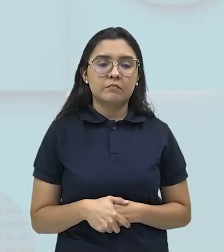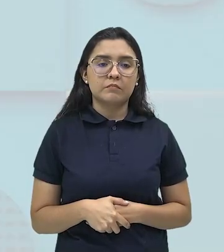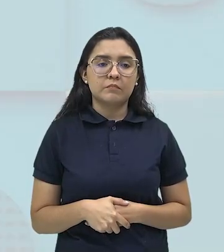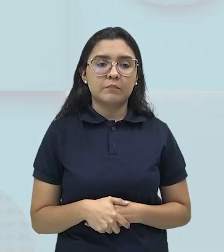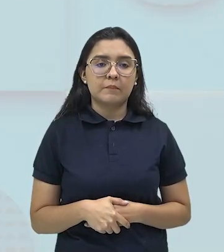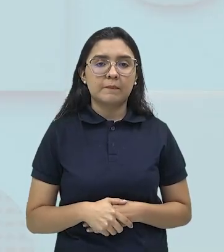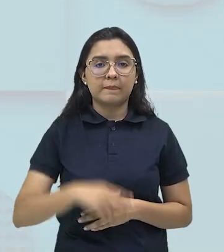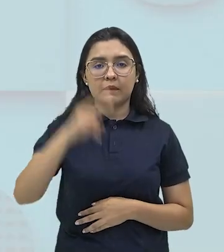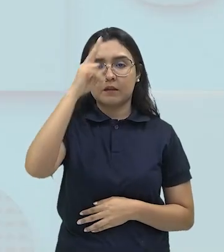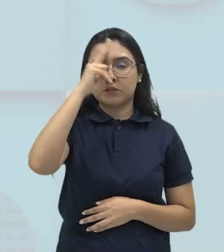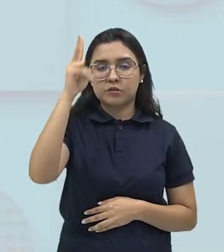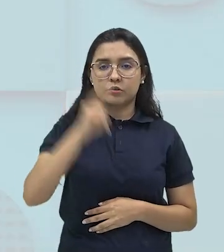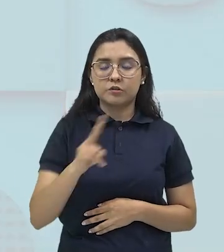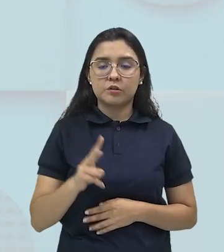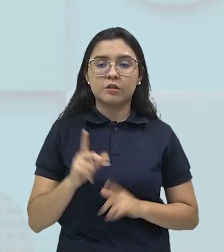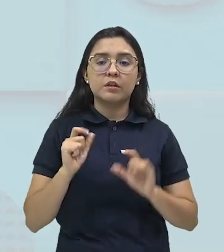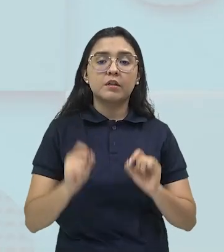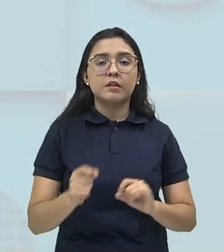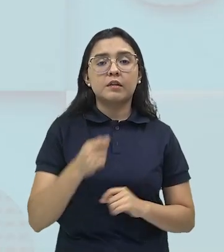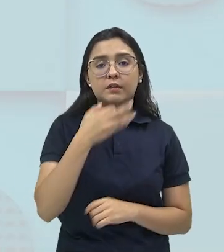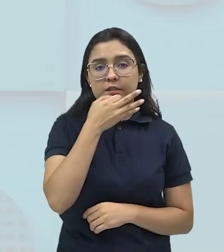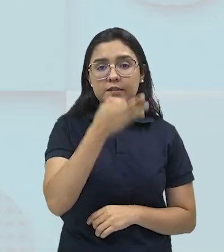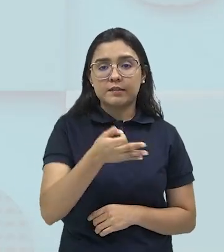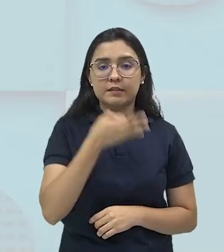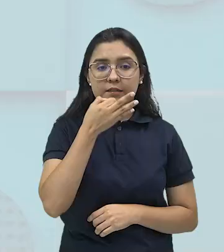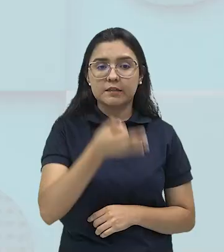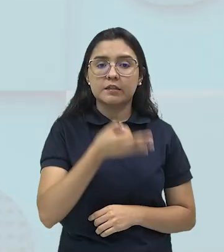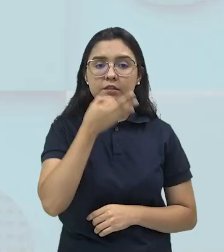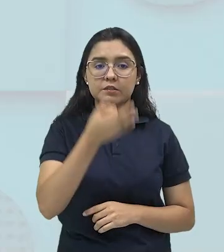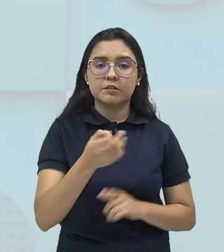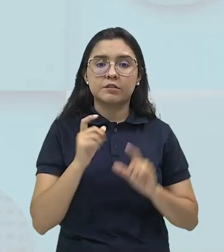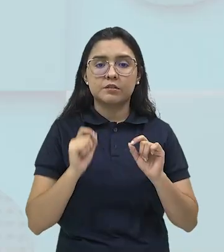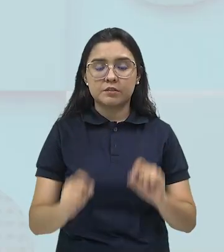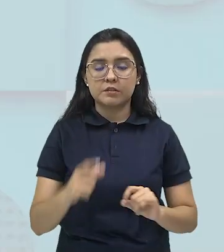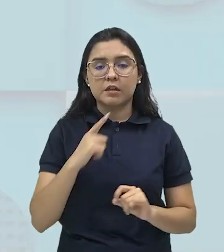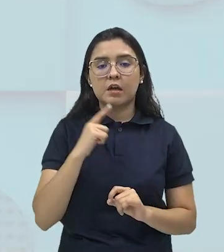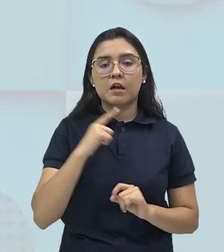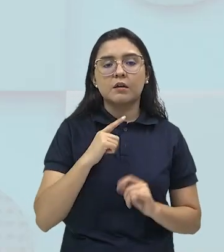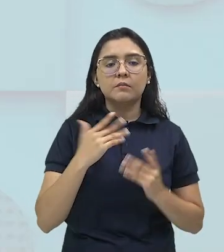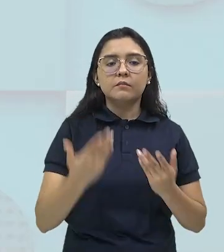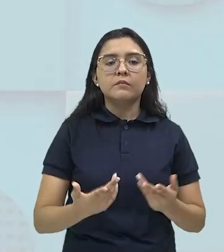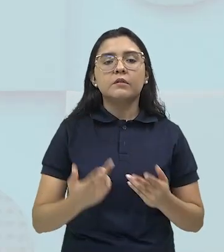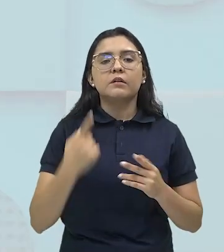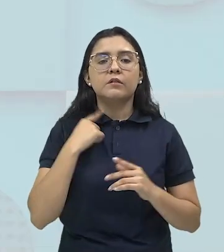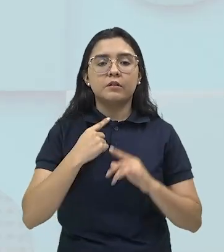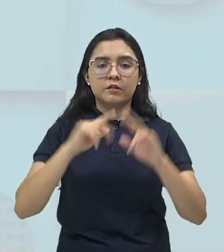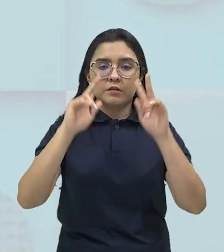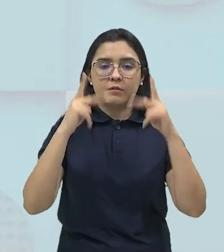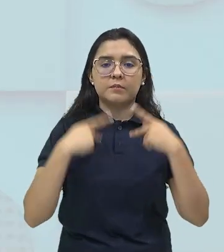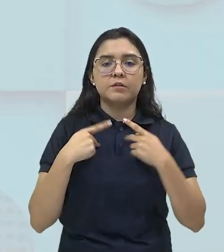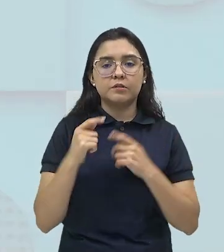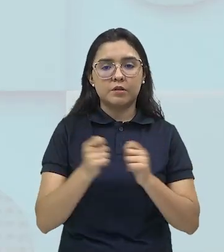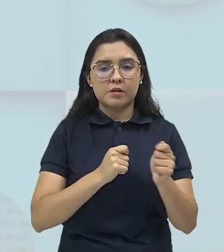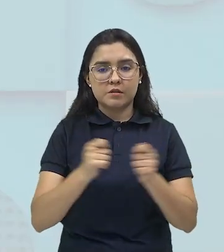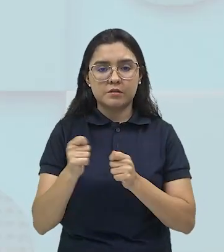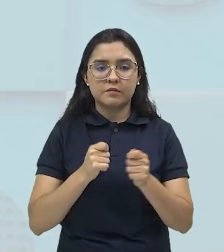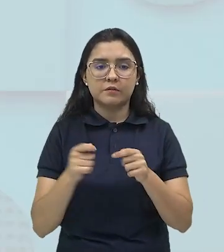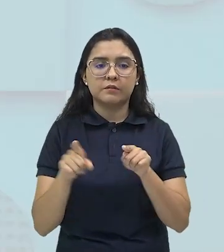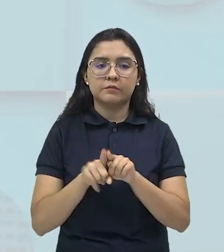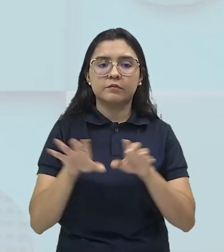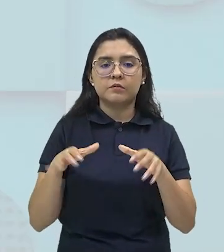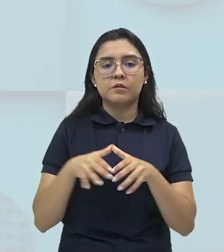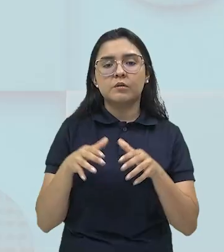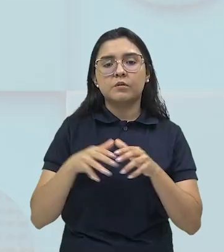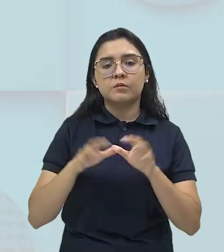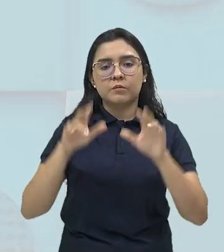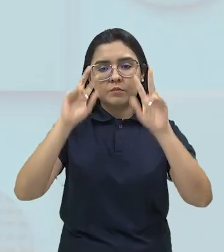história de Bacamarte, ele faz uma crítica à pretensão humana de dominar e classificar a natureza humana, já que todos